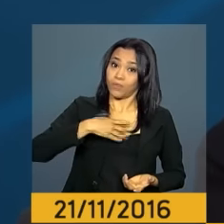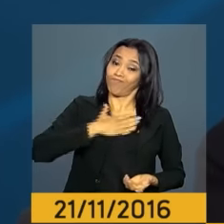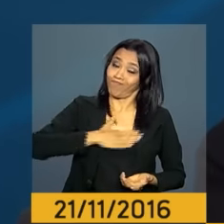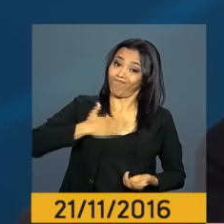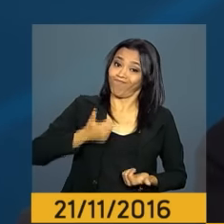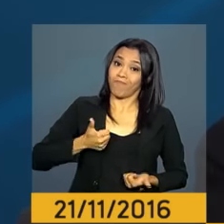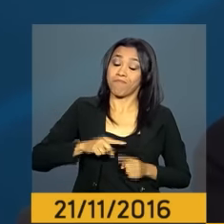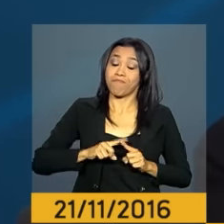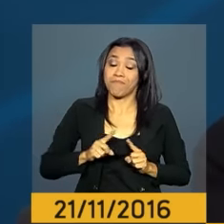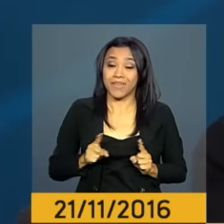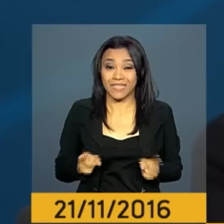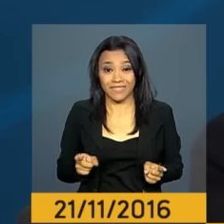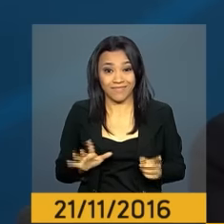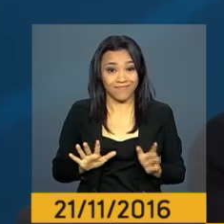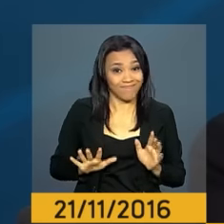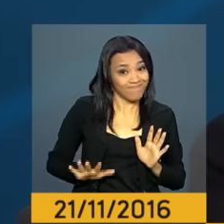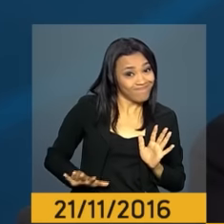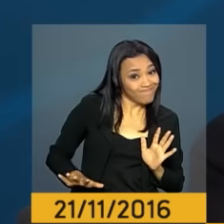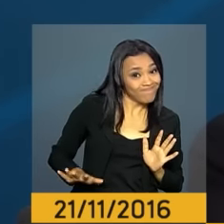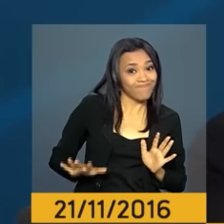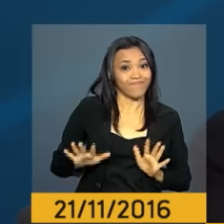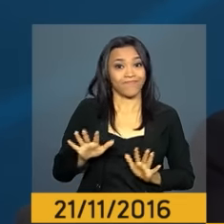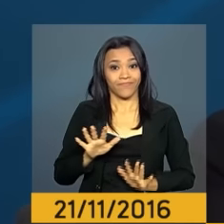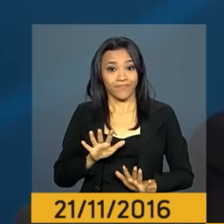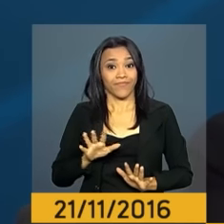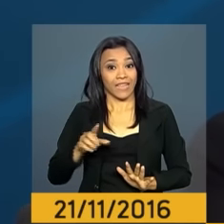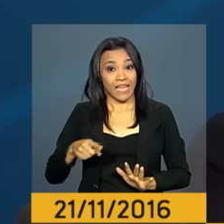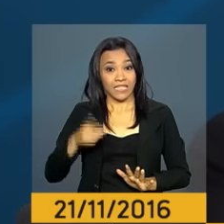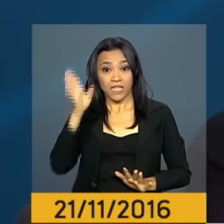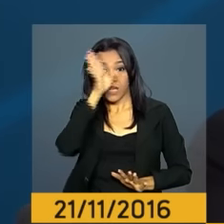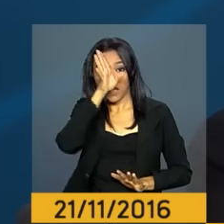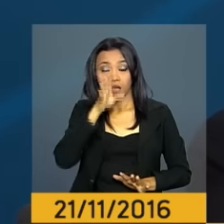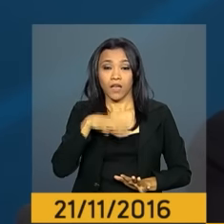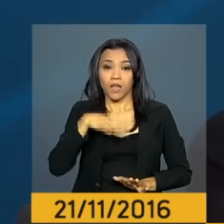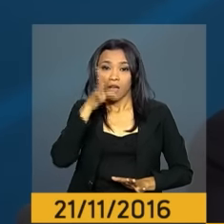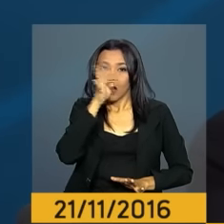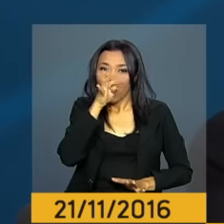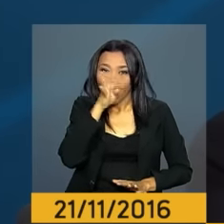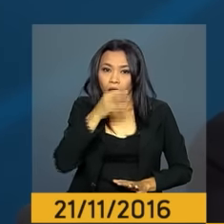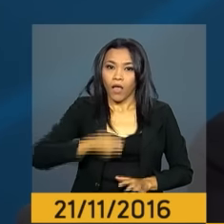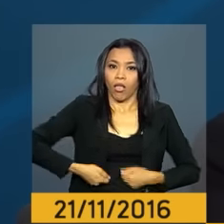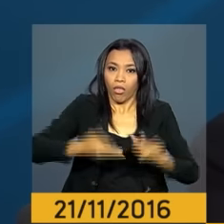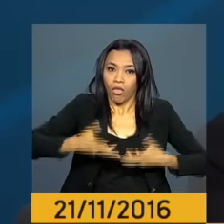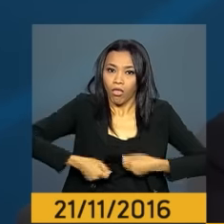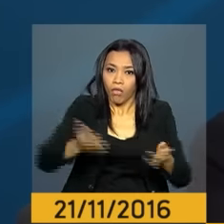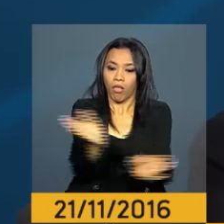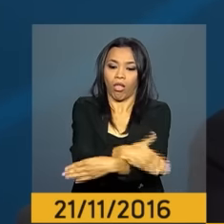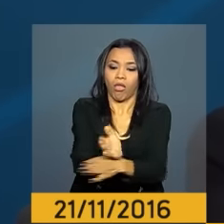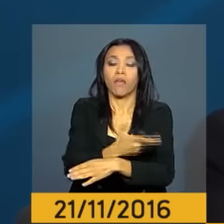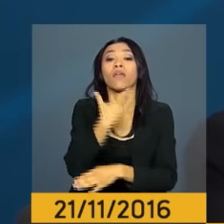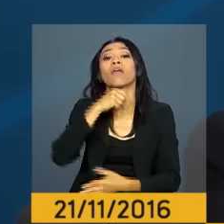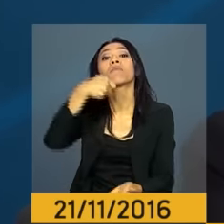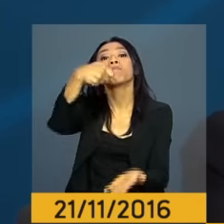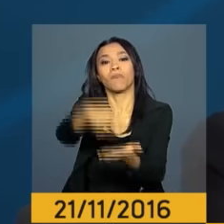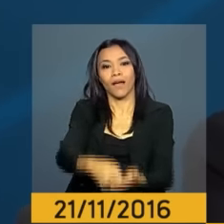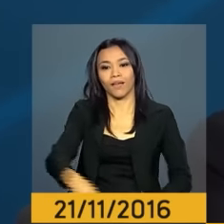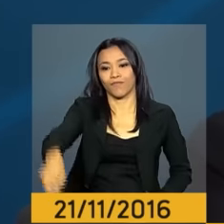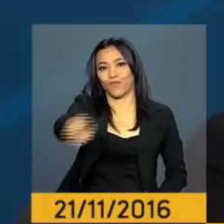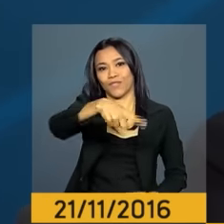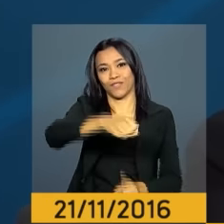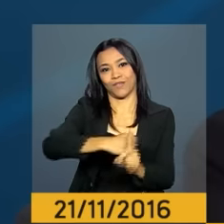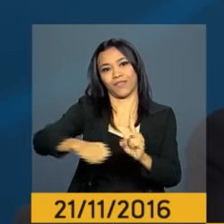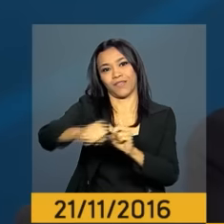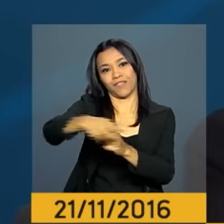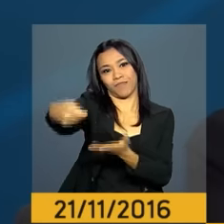apreciaríamos. Mas este descuido é pago pelo trabalhador, que sente os